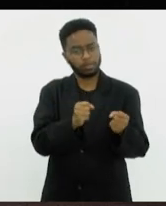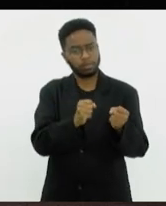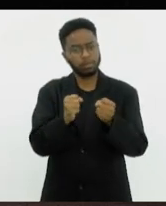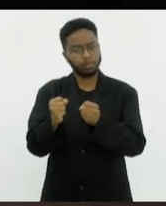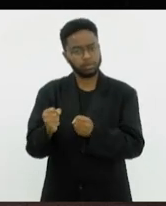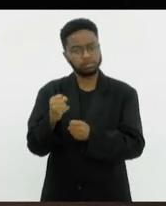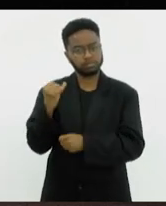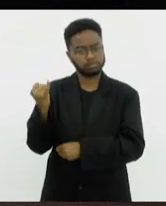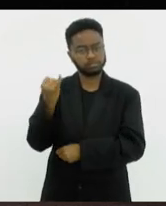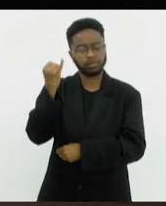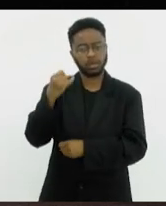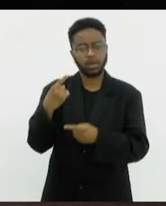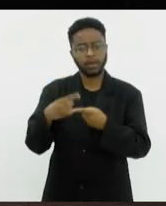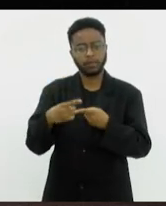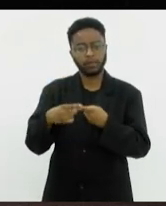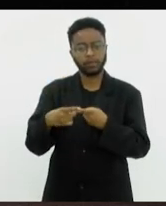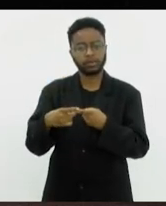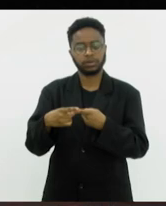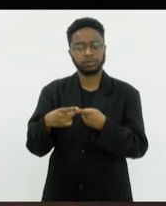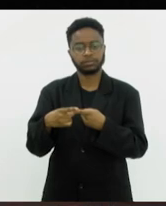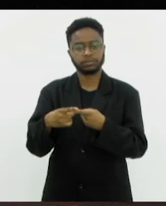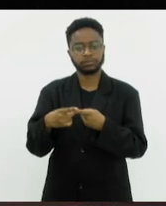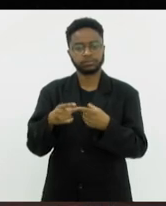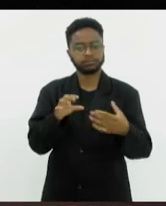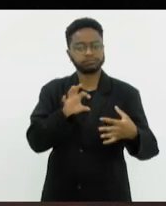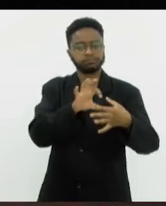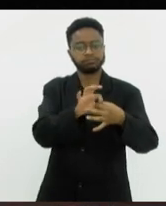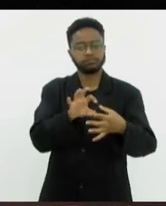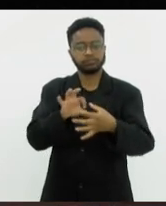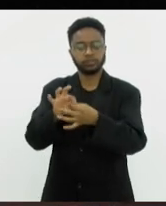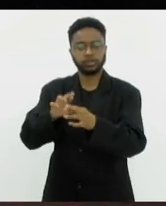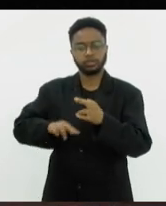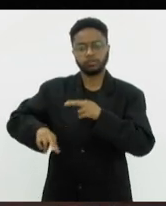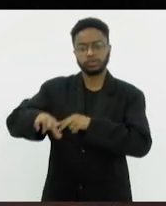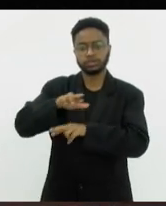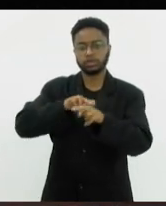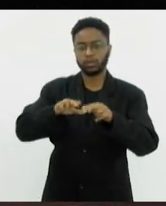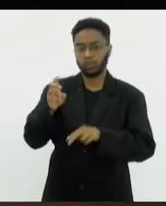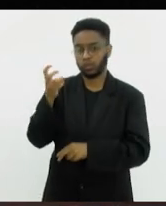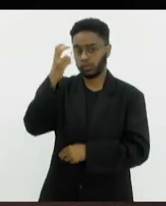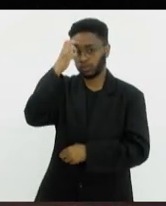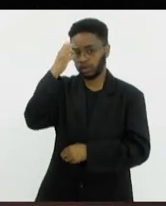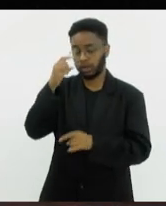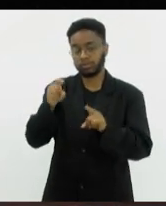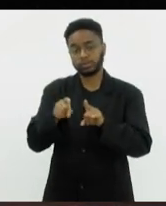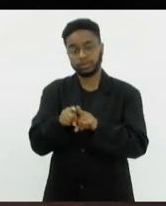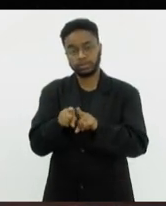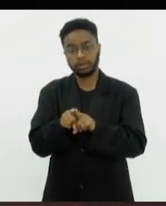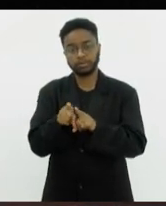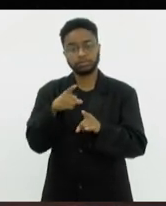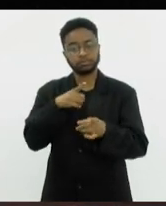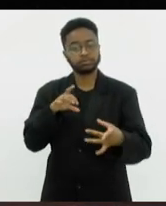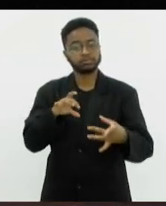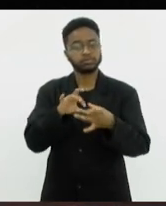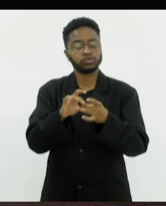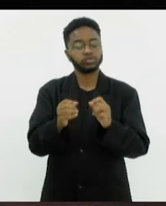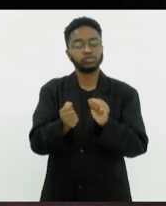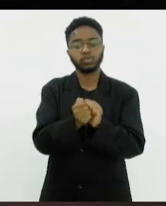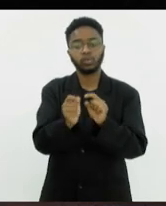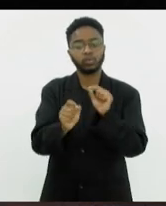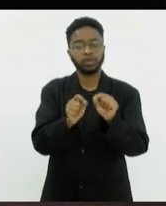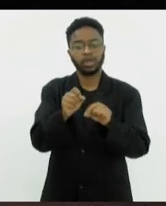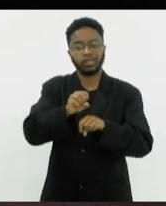grande, porque se associa a essa diversidade cultural e que se insere também com a questão da